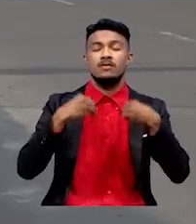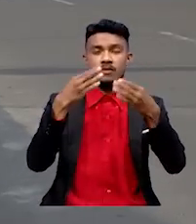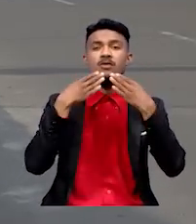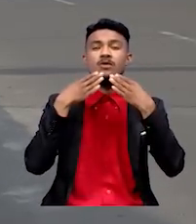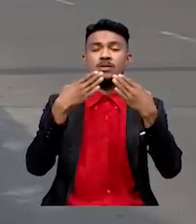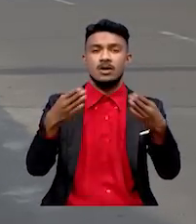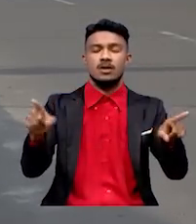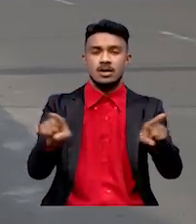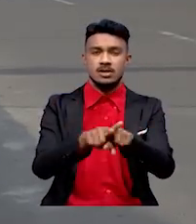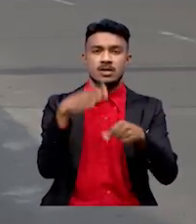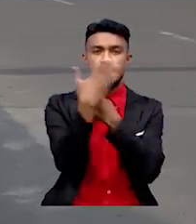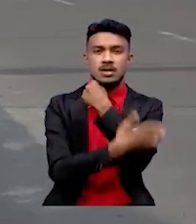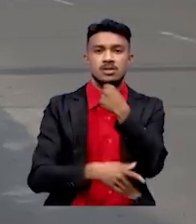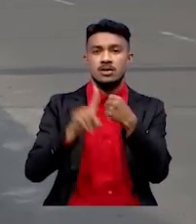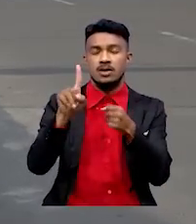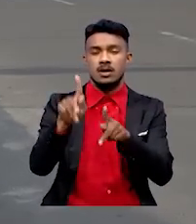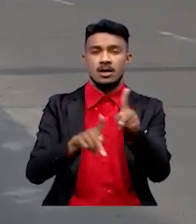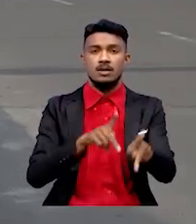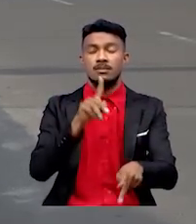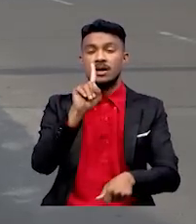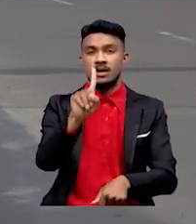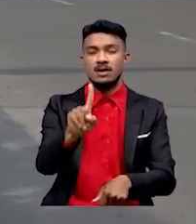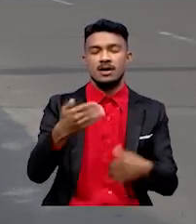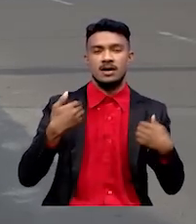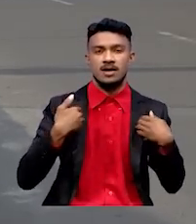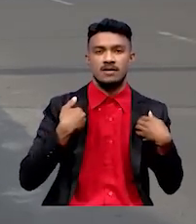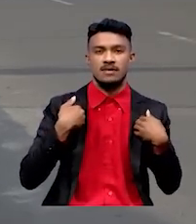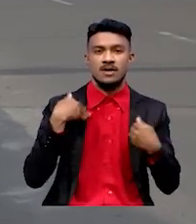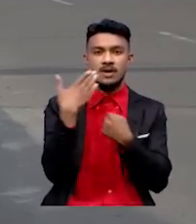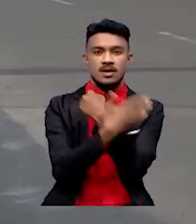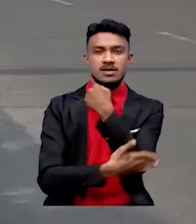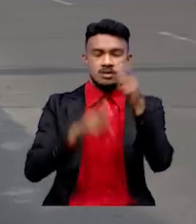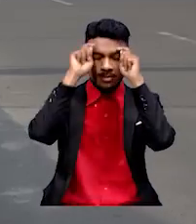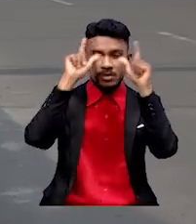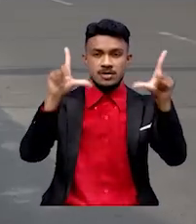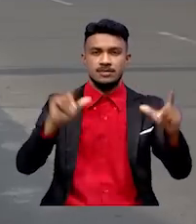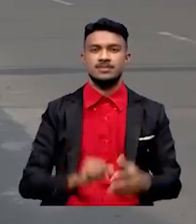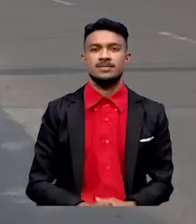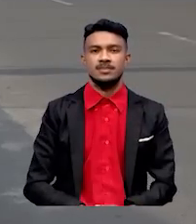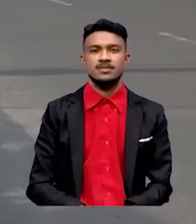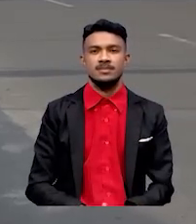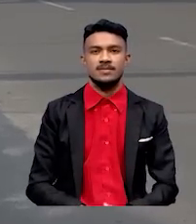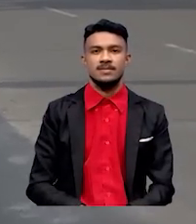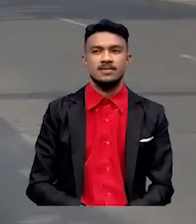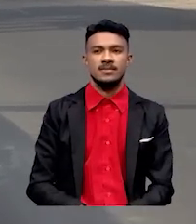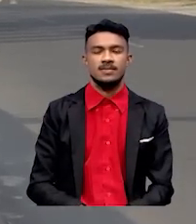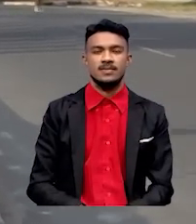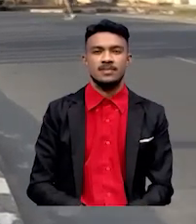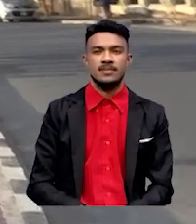dar nação unida, no dar povo unida. Iha reclaram. Equipa cobertura, GMN.